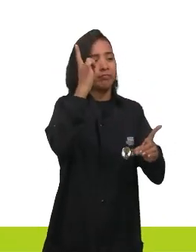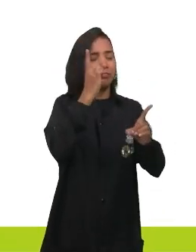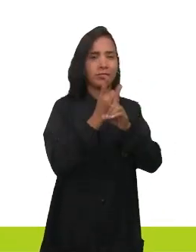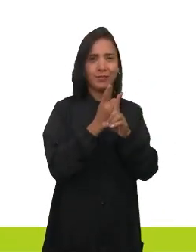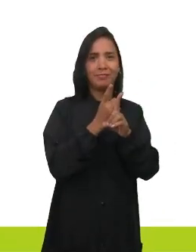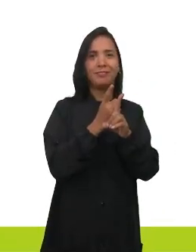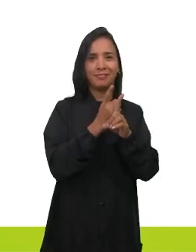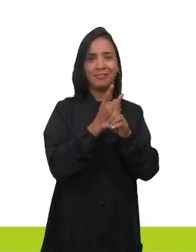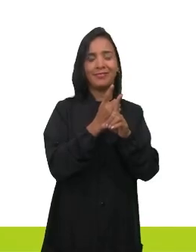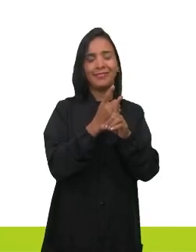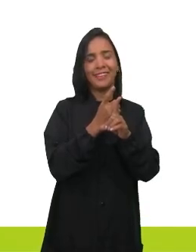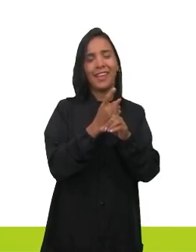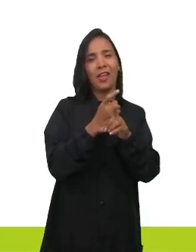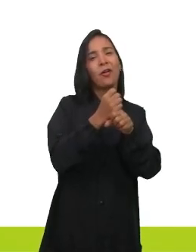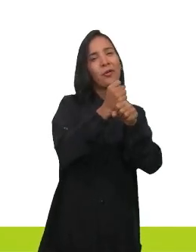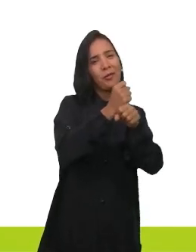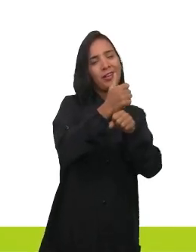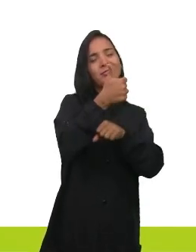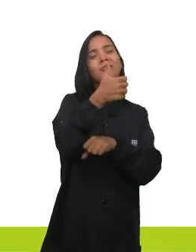descoberto, em